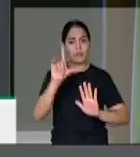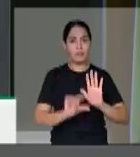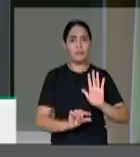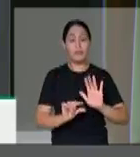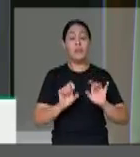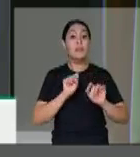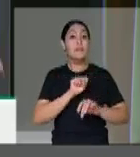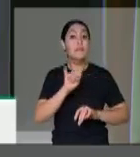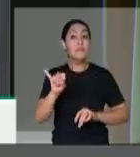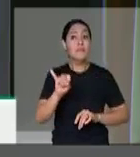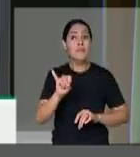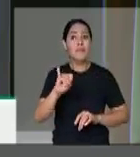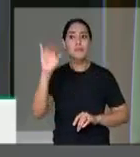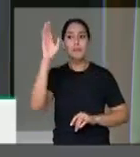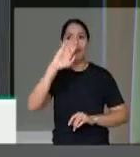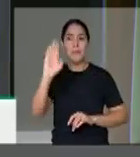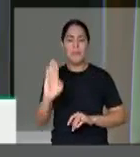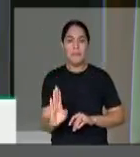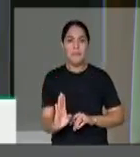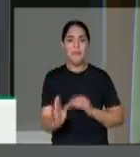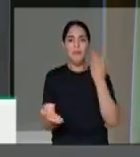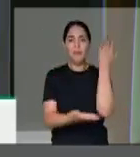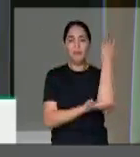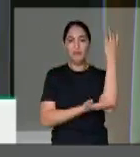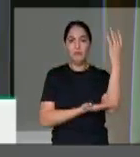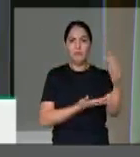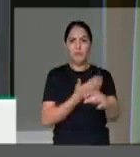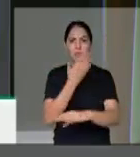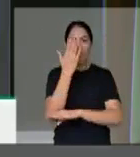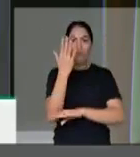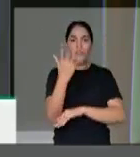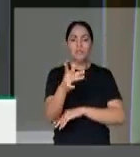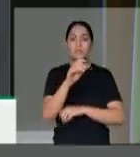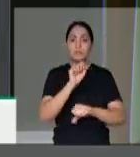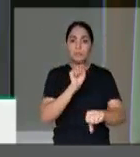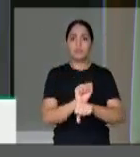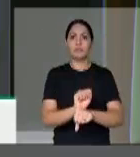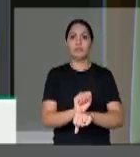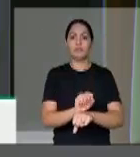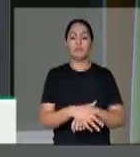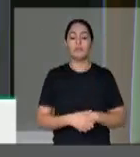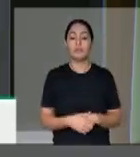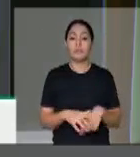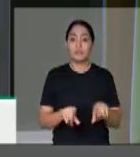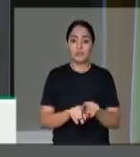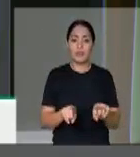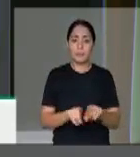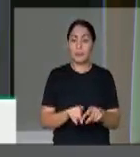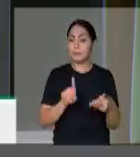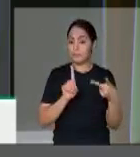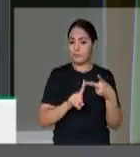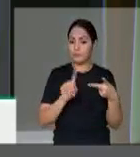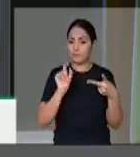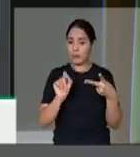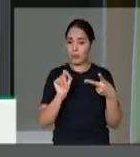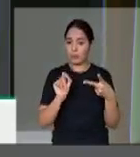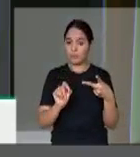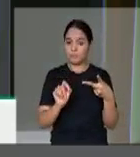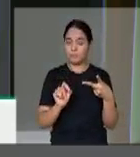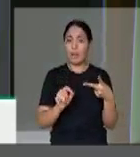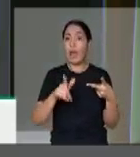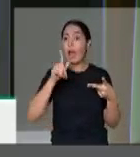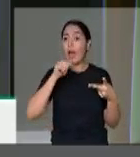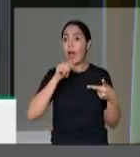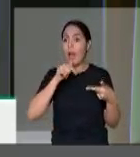emissão se parar o desmatamento. Segundo motivo para se manter a Amazônia em pé: o equilíbrio